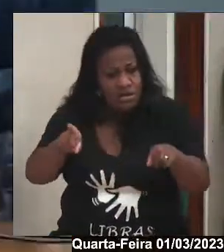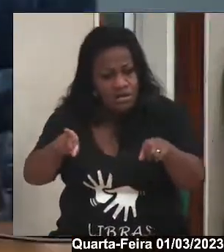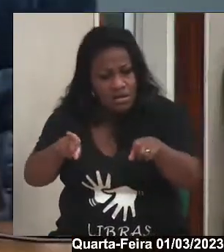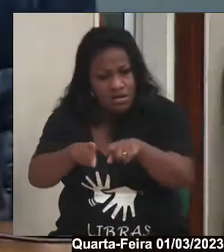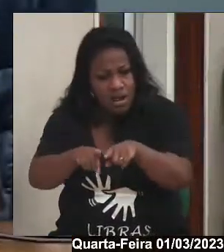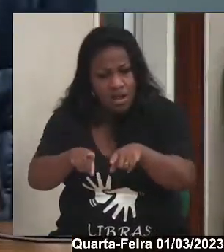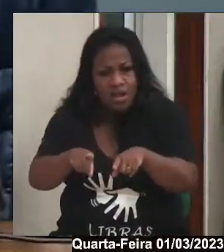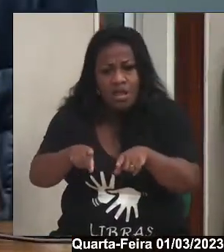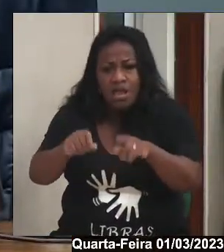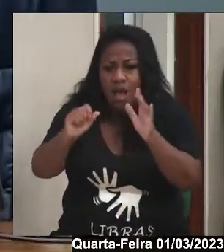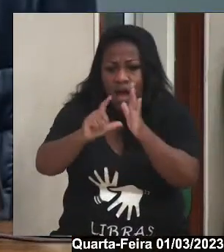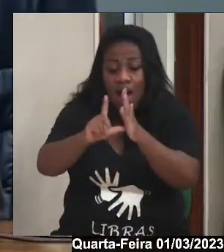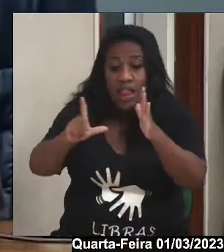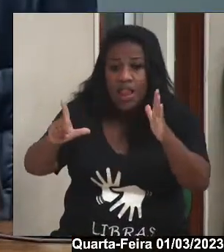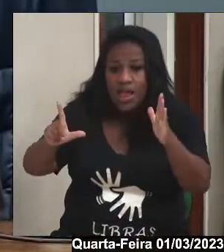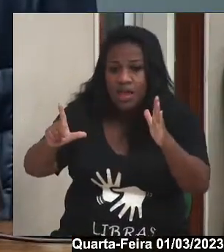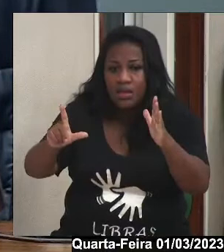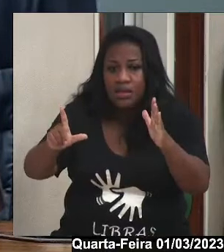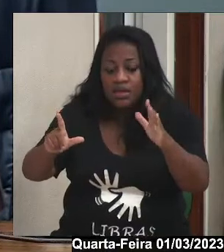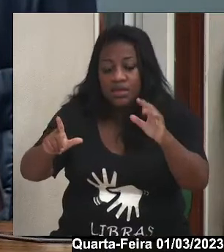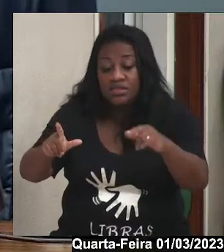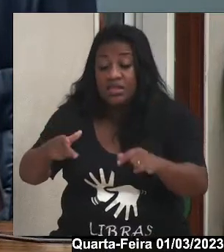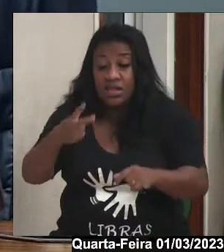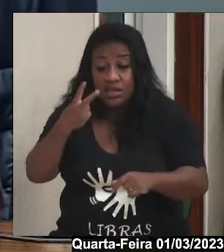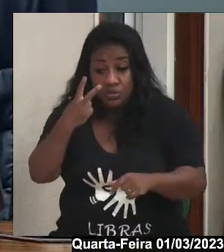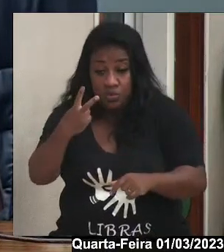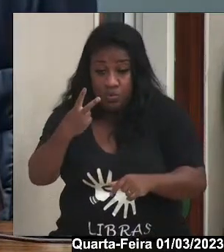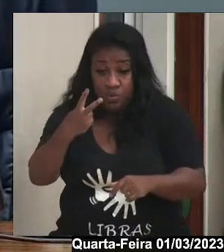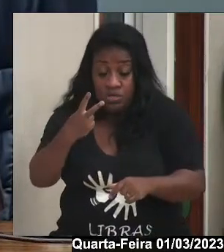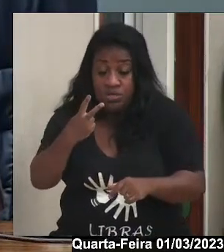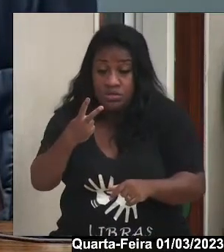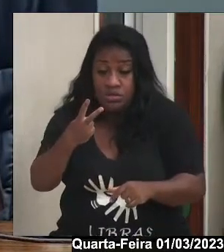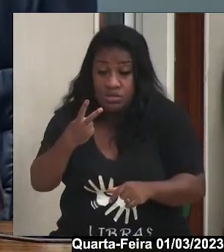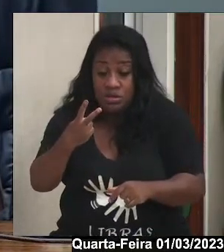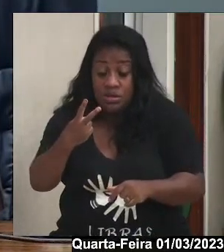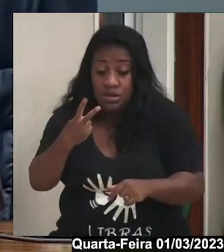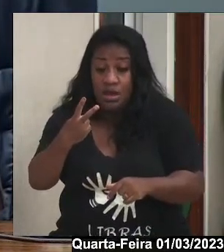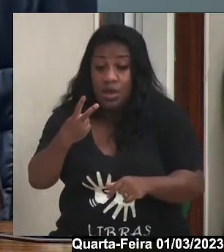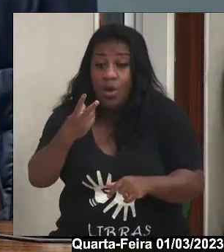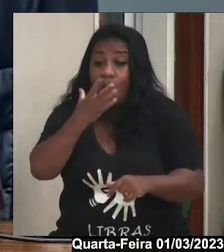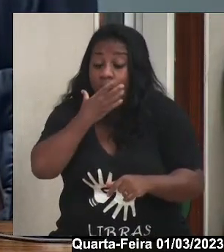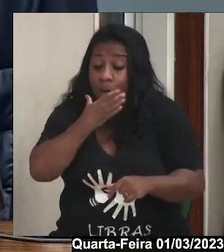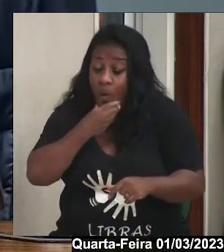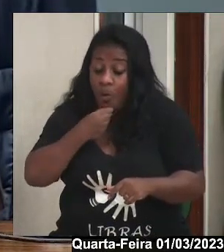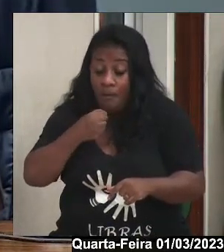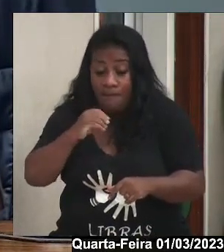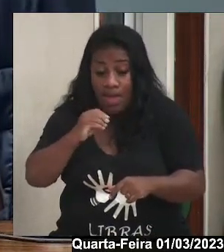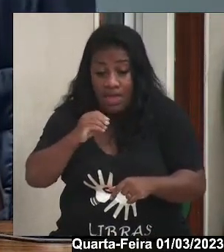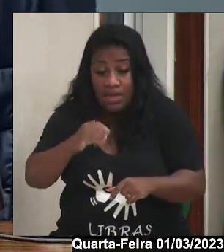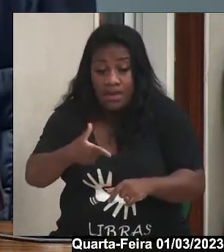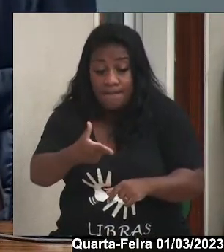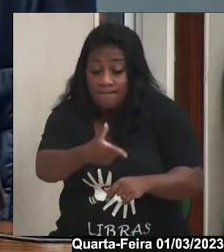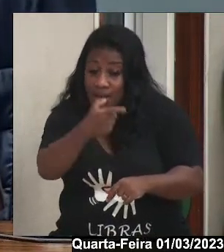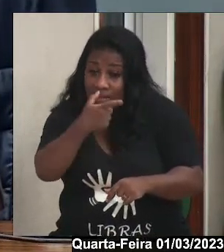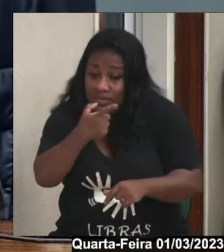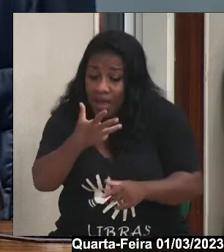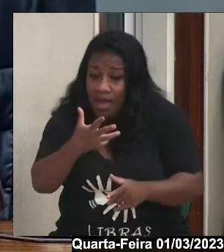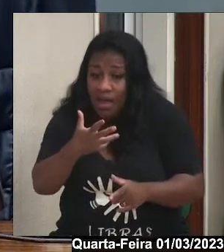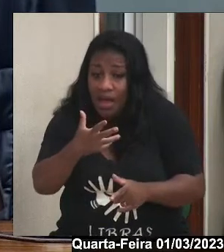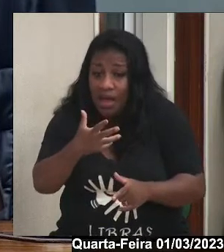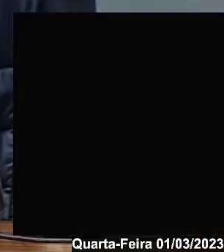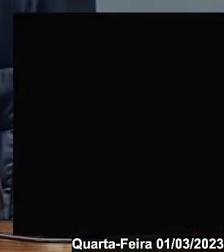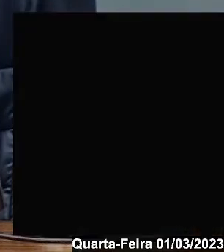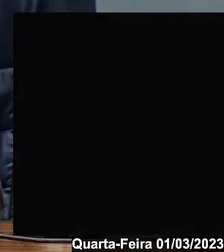dever de cumprimento da lei. Se aqueles meninos ou aqueles criminosos, na verdade, levantam e matam a vítima,